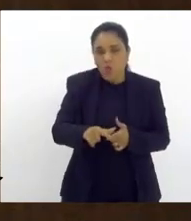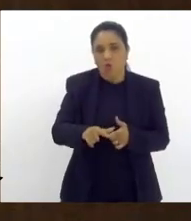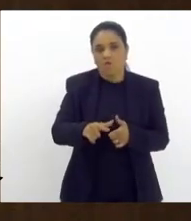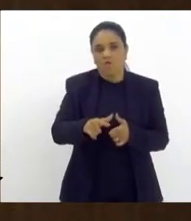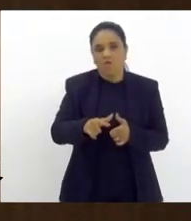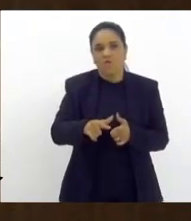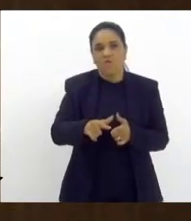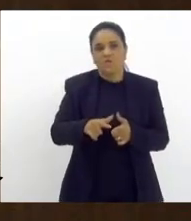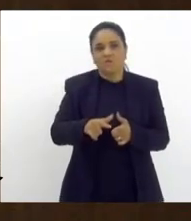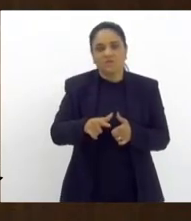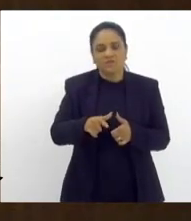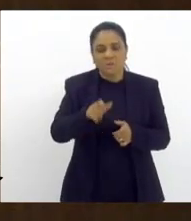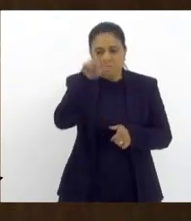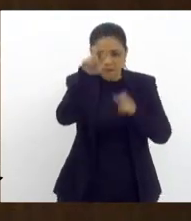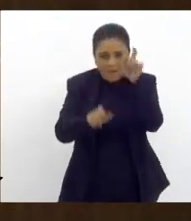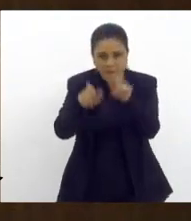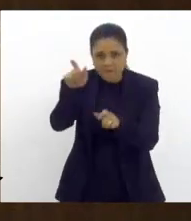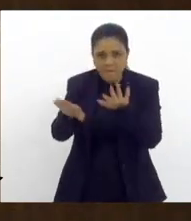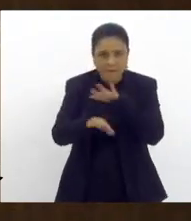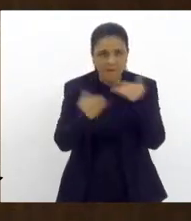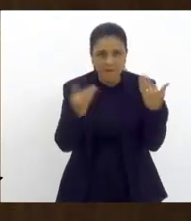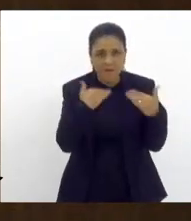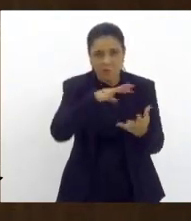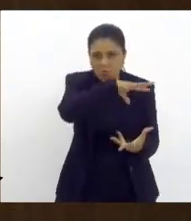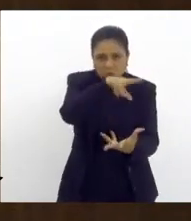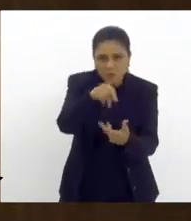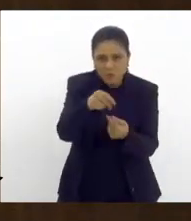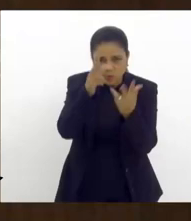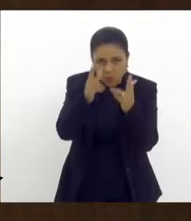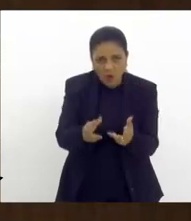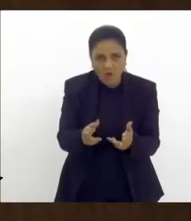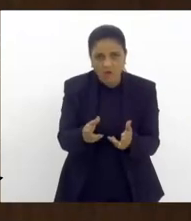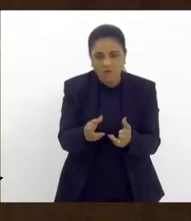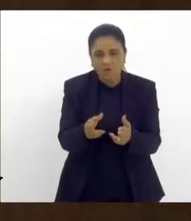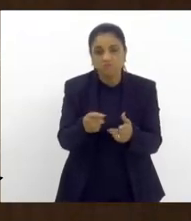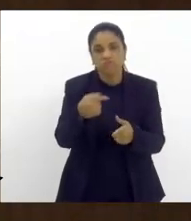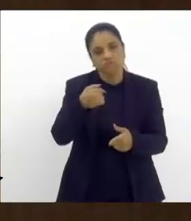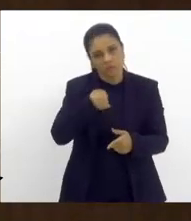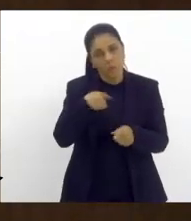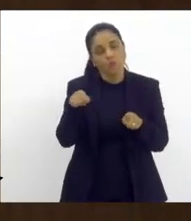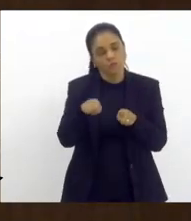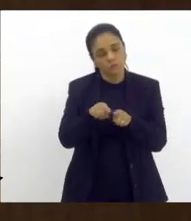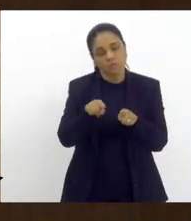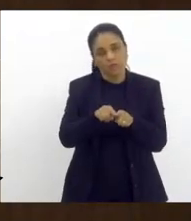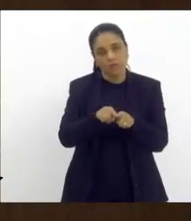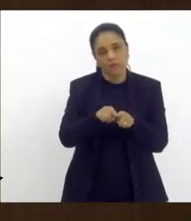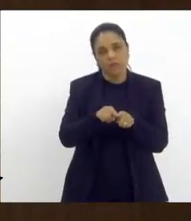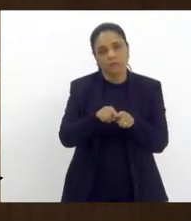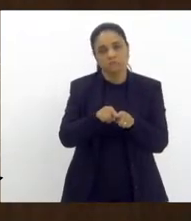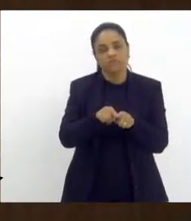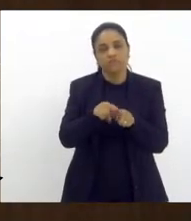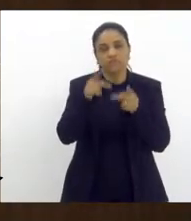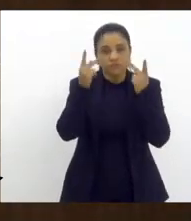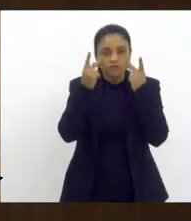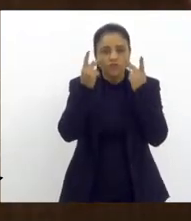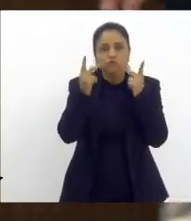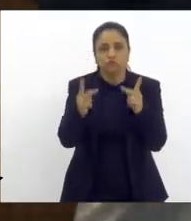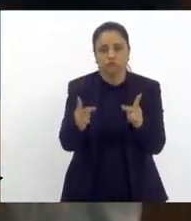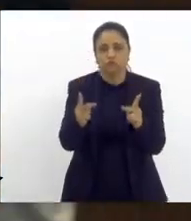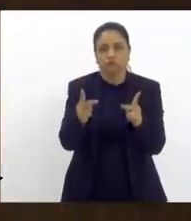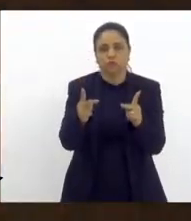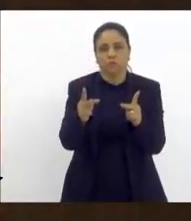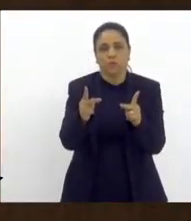que vitimou tantas pessoas no mundo inteiro e eu inclusive sou testemunha disso